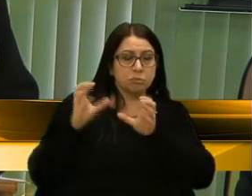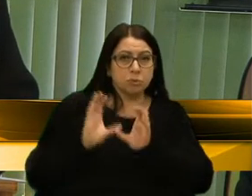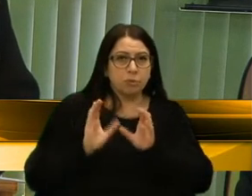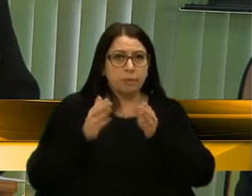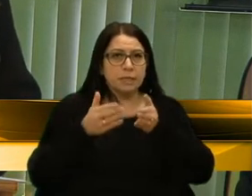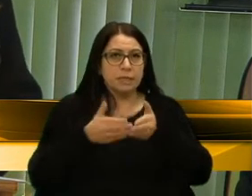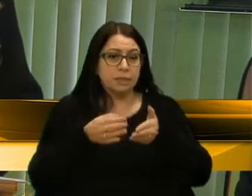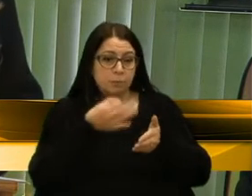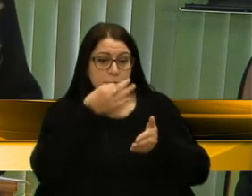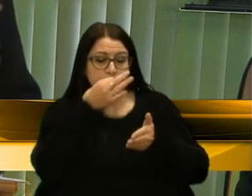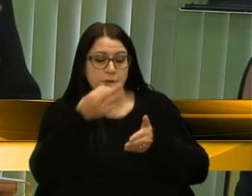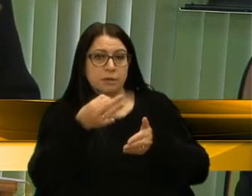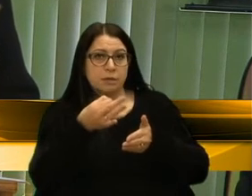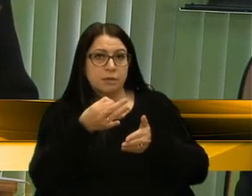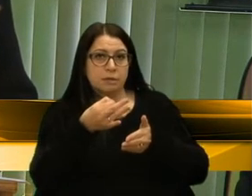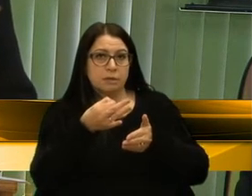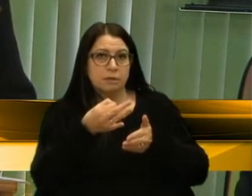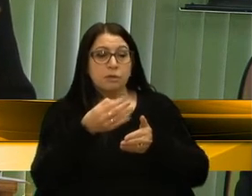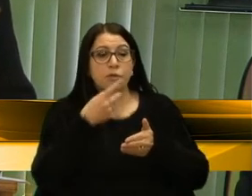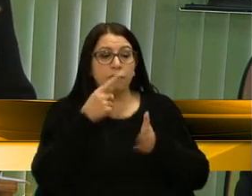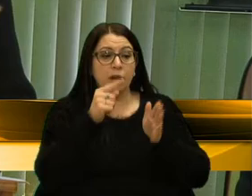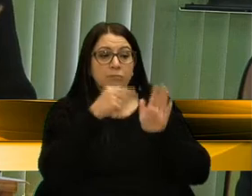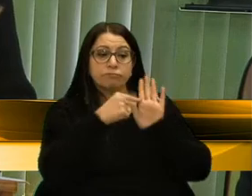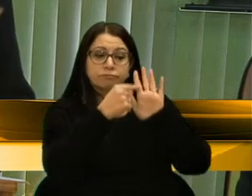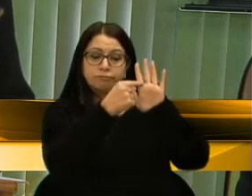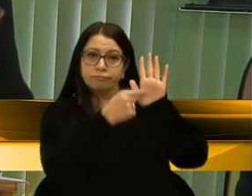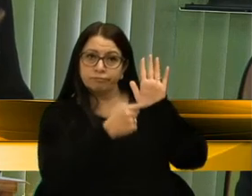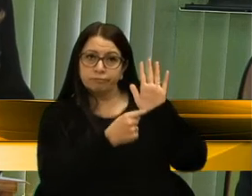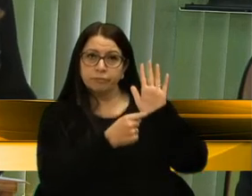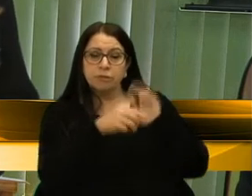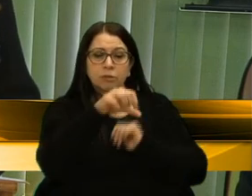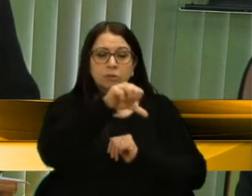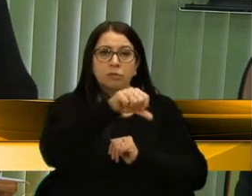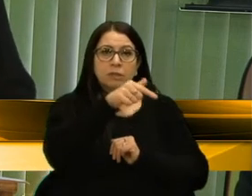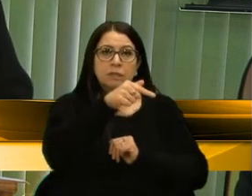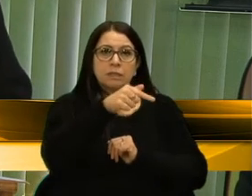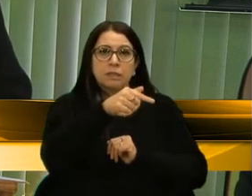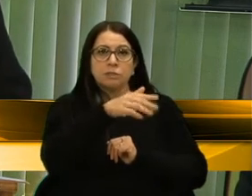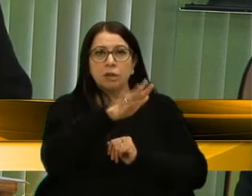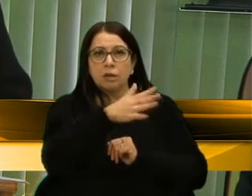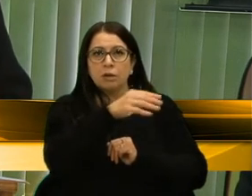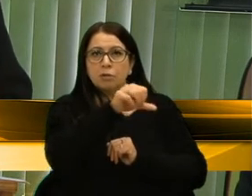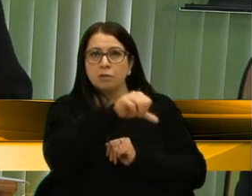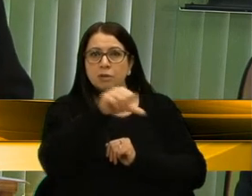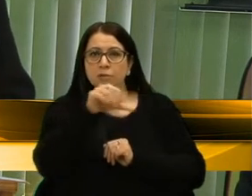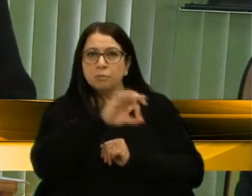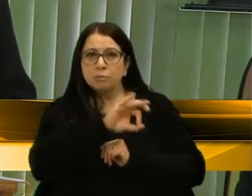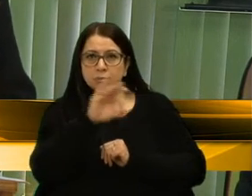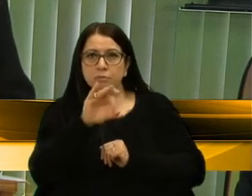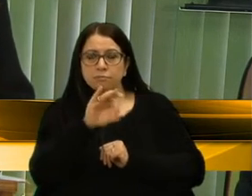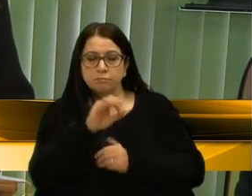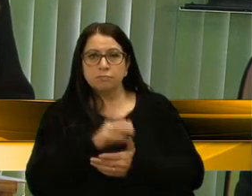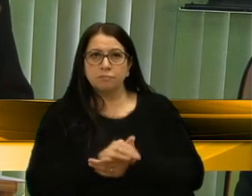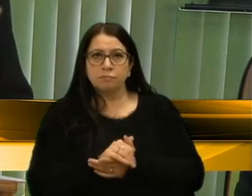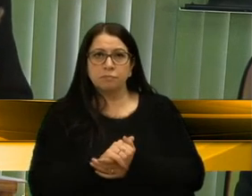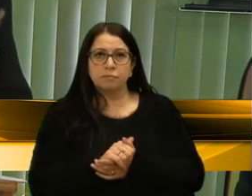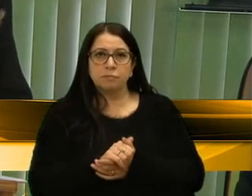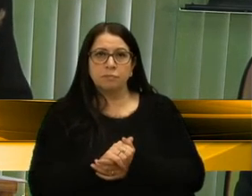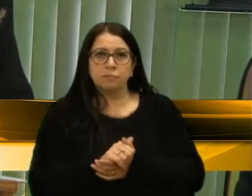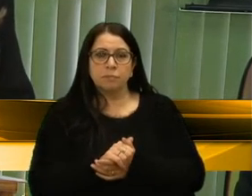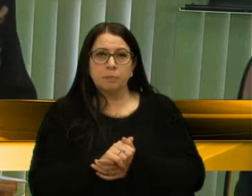dá um parecer ou faz uma indicação, de 97% a 99%,